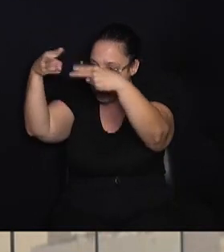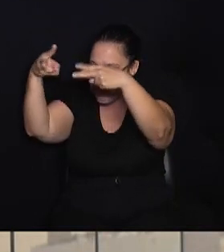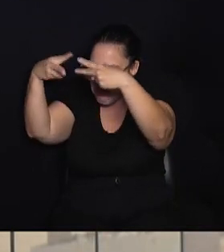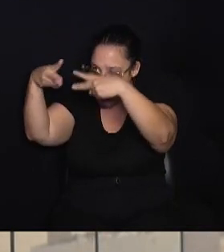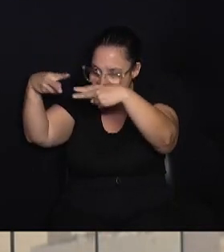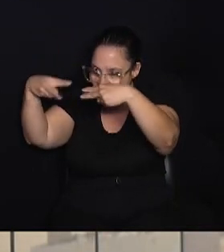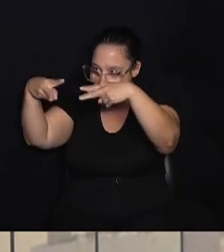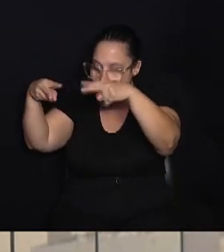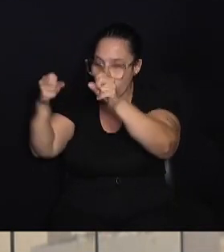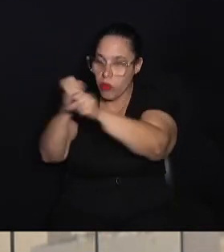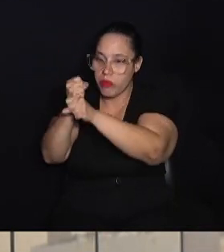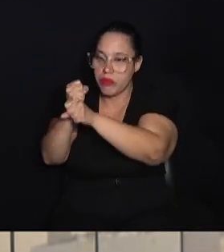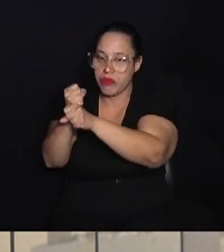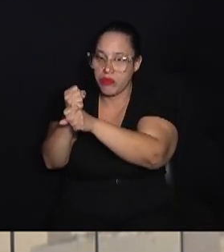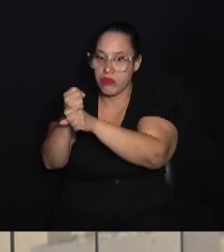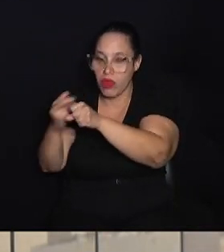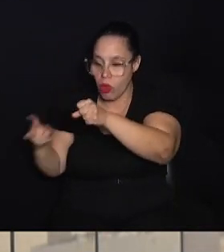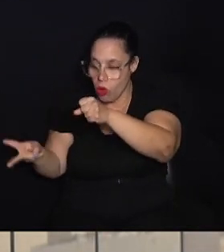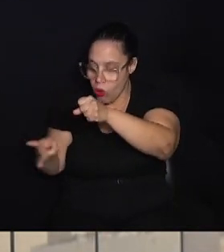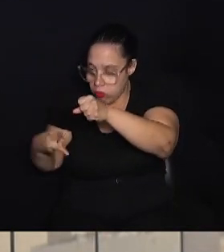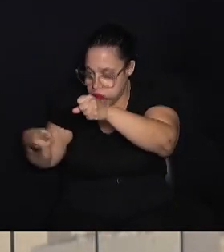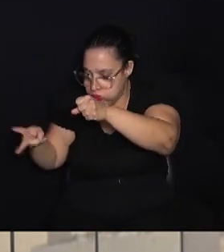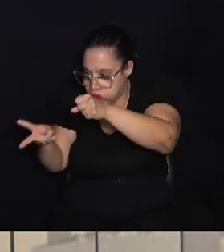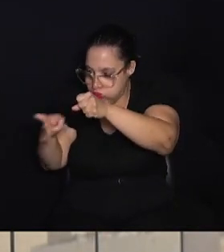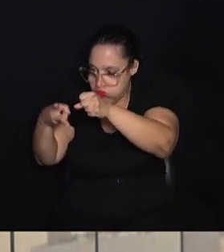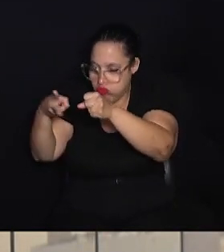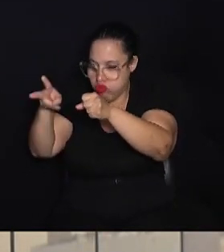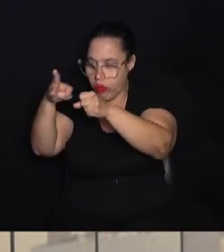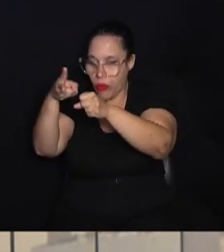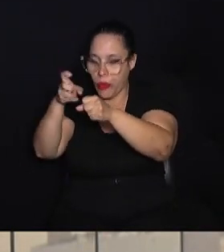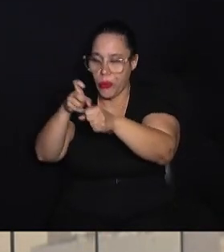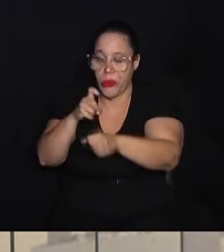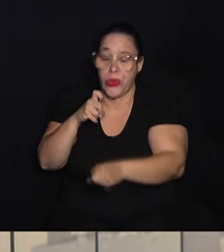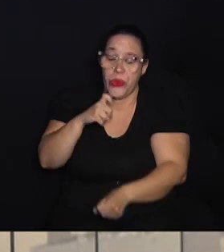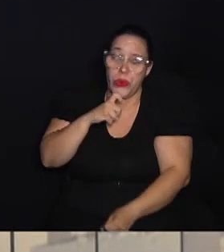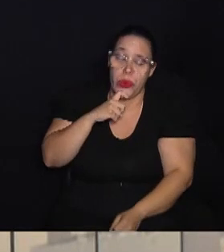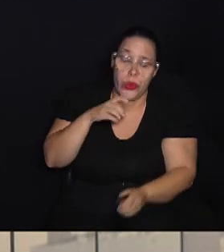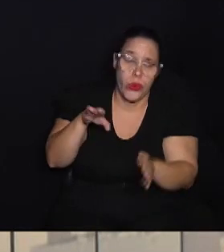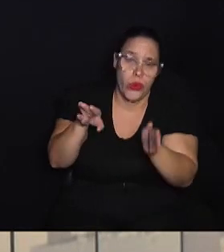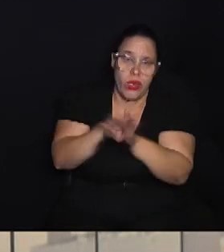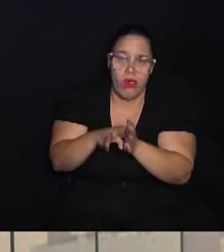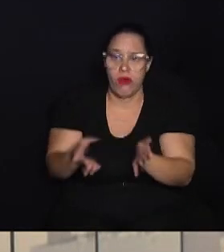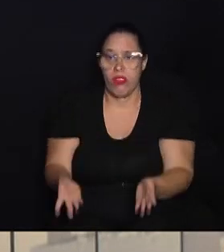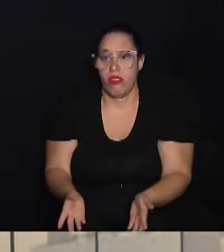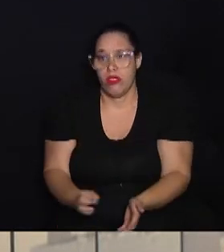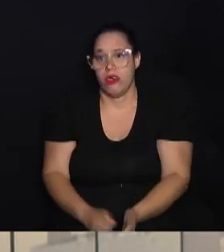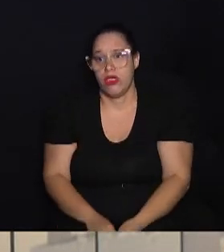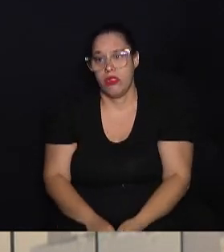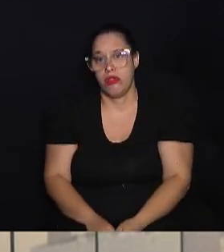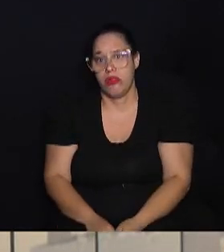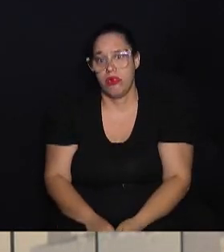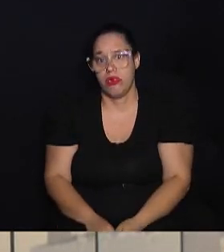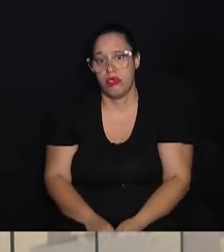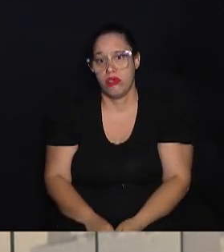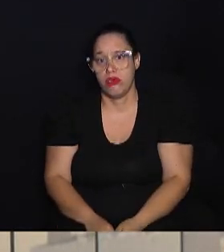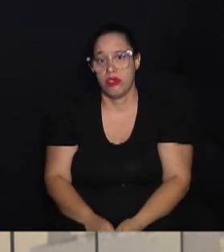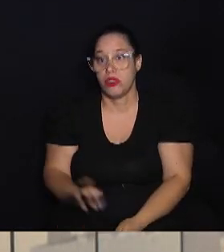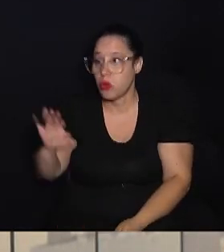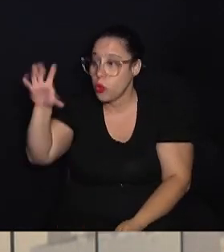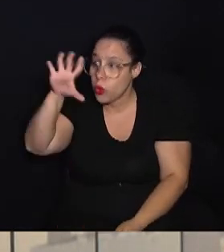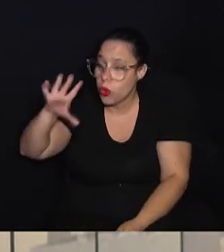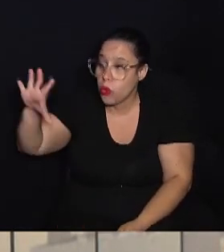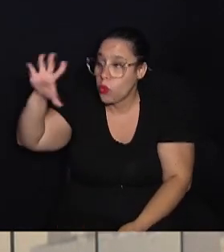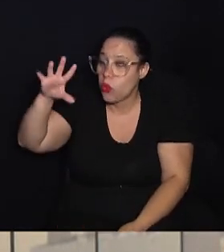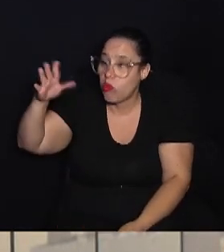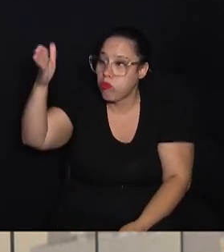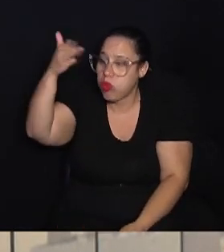barrados pelo vento vindo do sul pela frente fria. Então, aonde nós teremos essa maior concentração